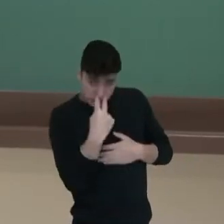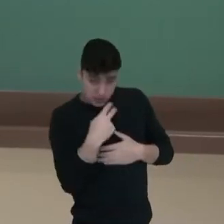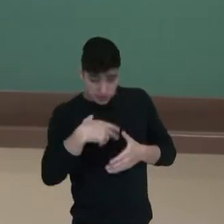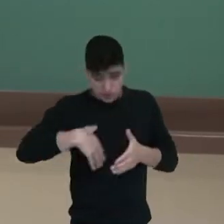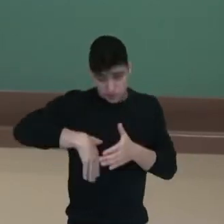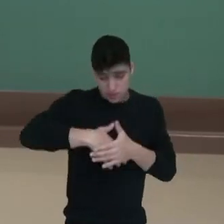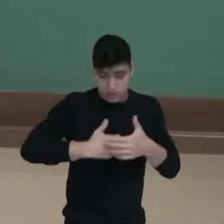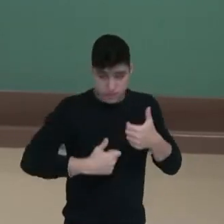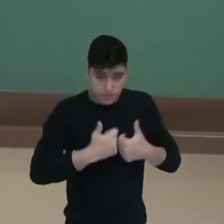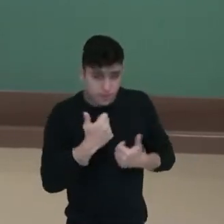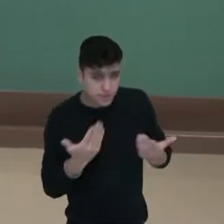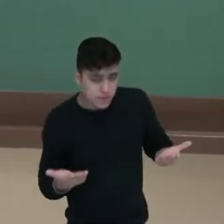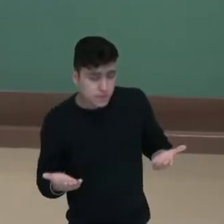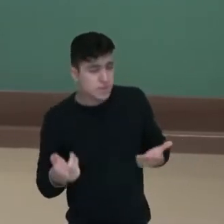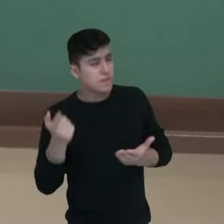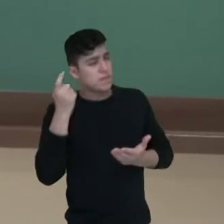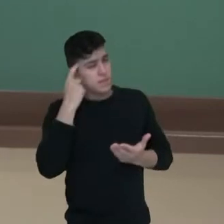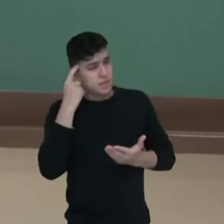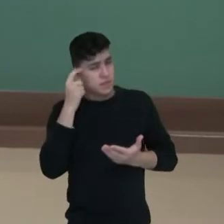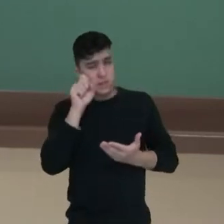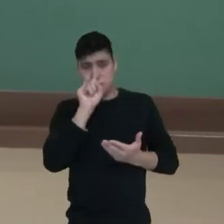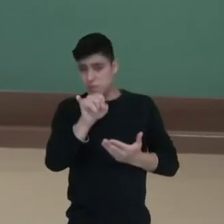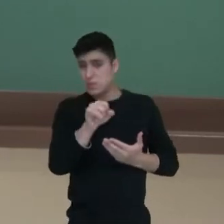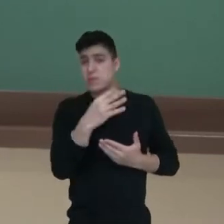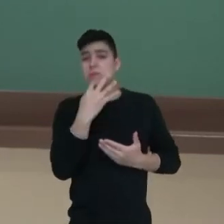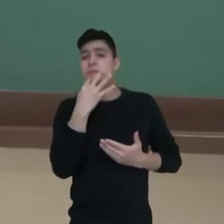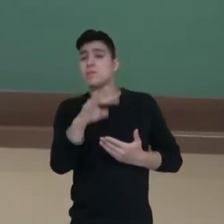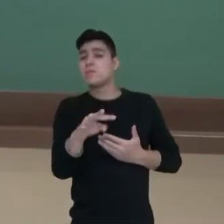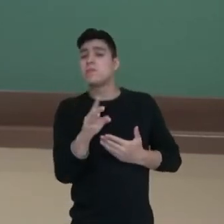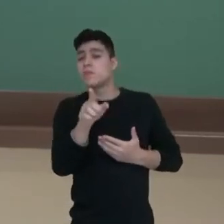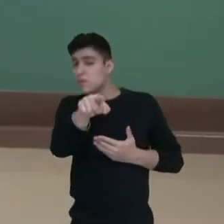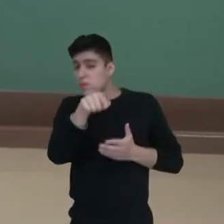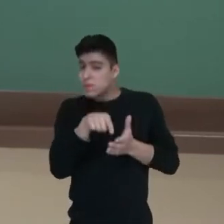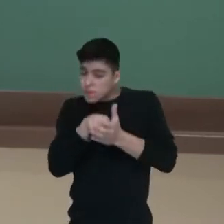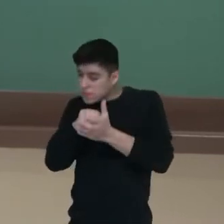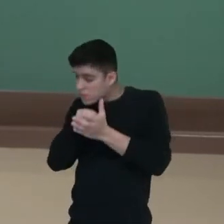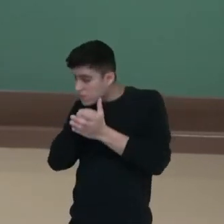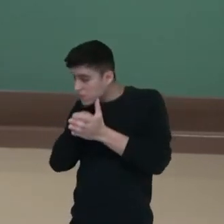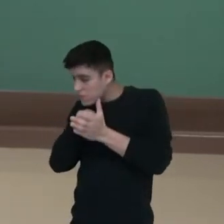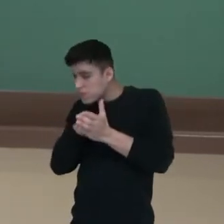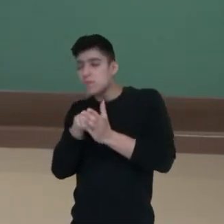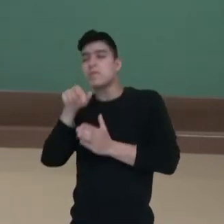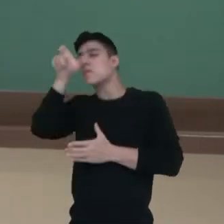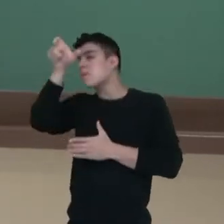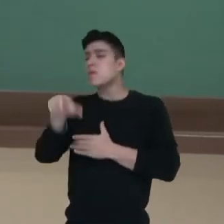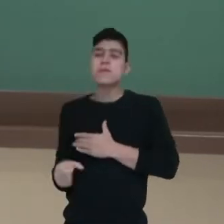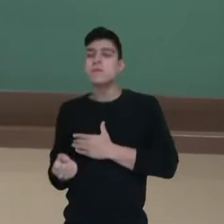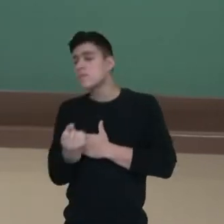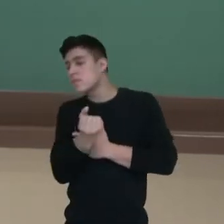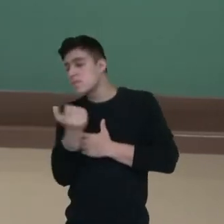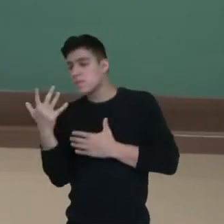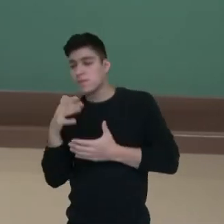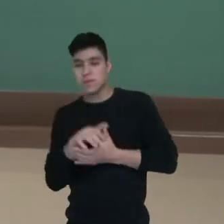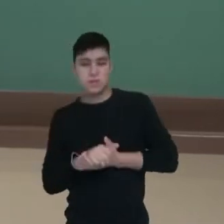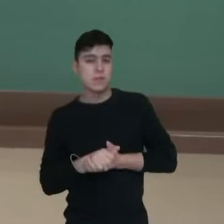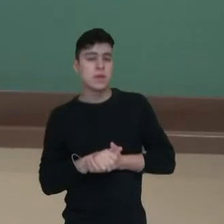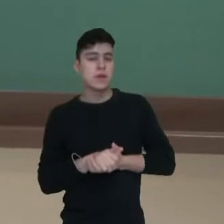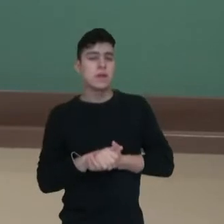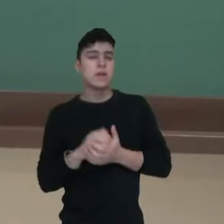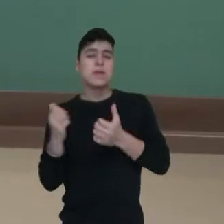joga futebol? Pense, se não conhece, pesquise alguém, tá? Cite